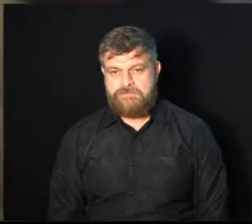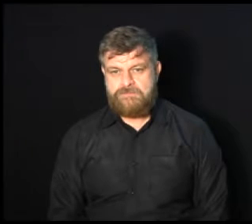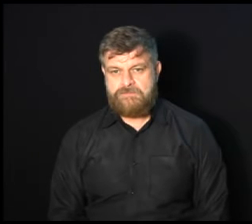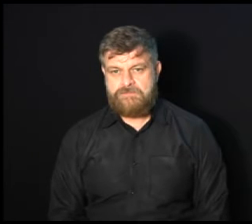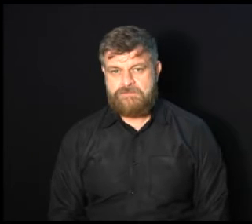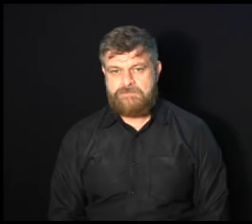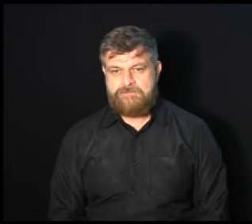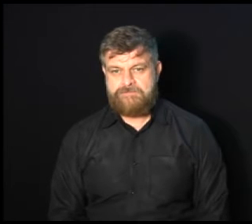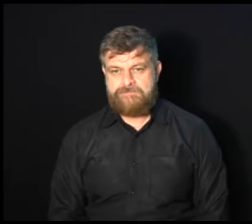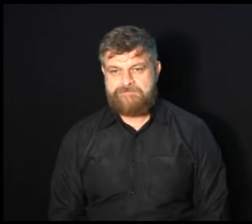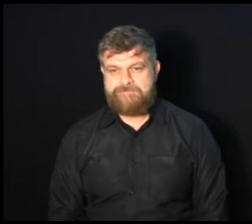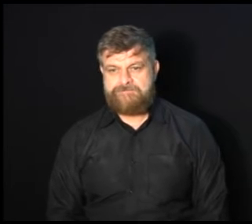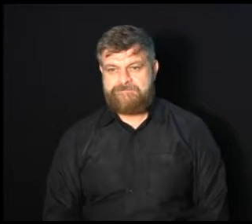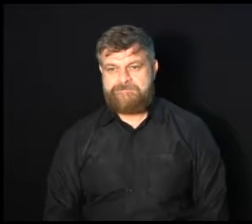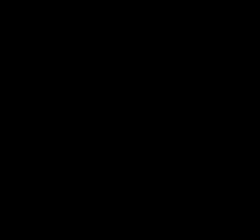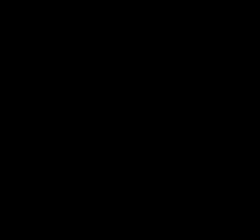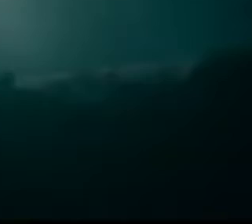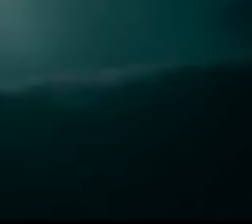Yes!